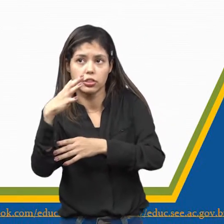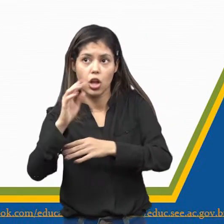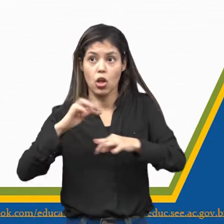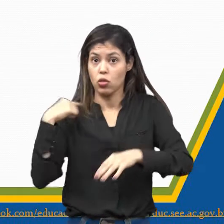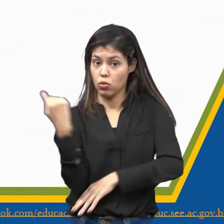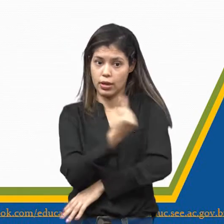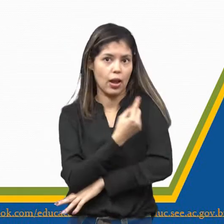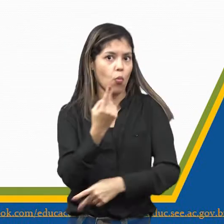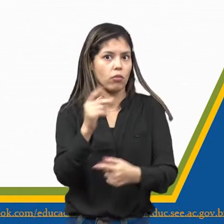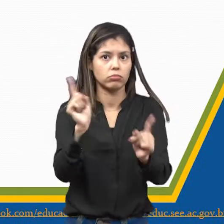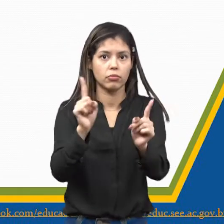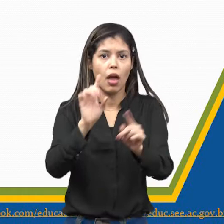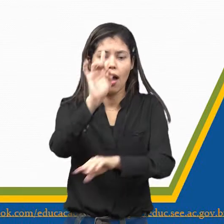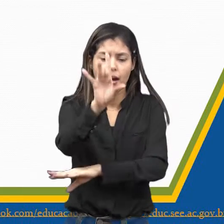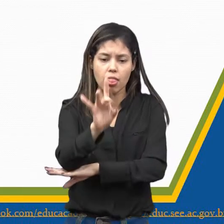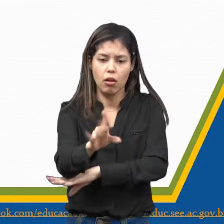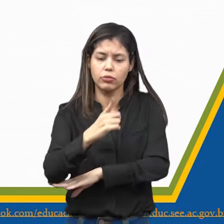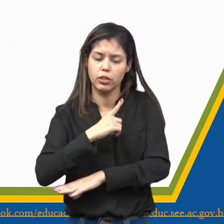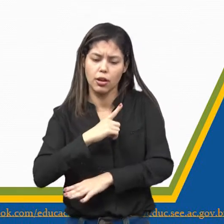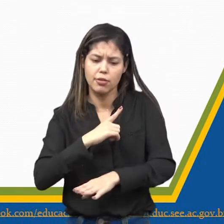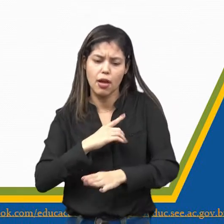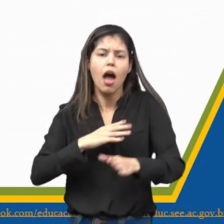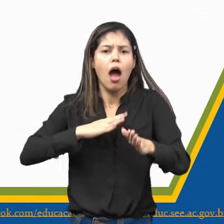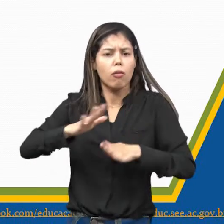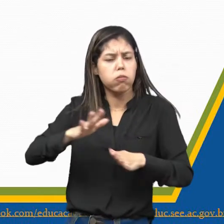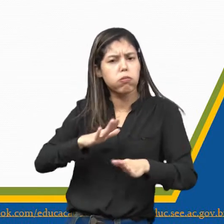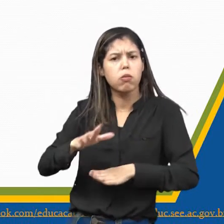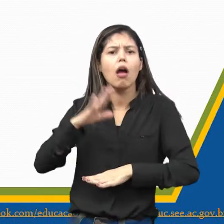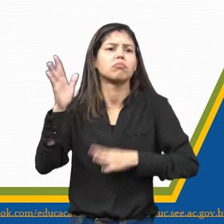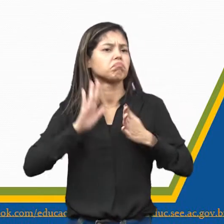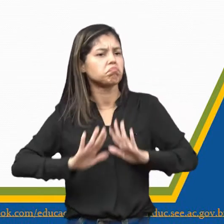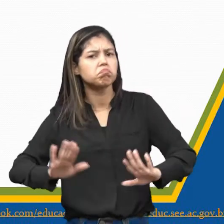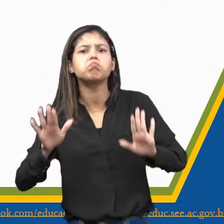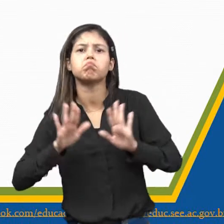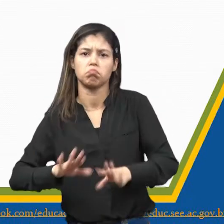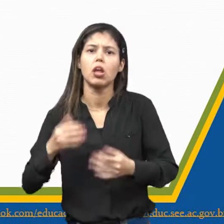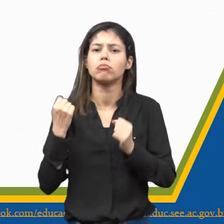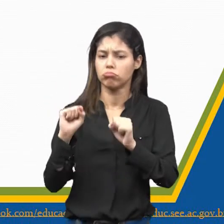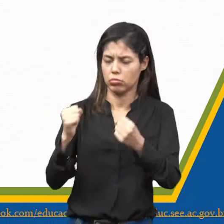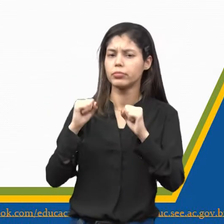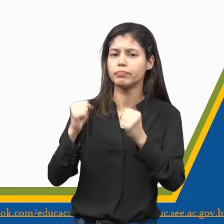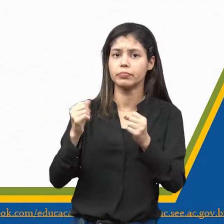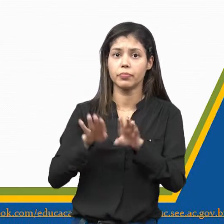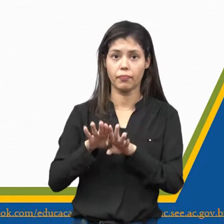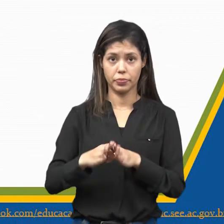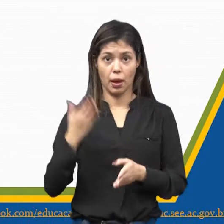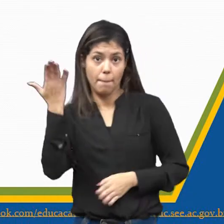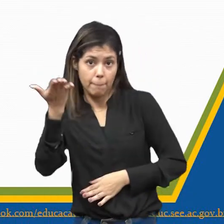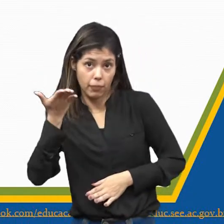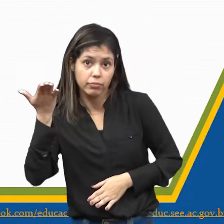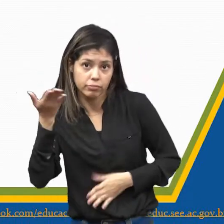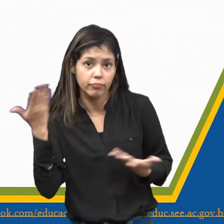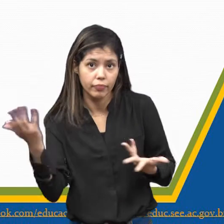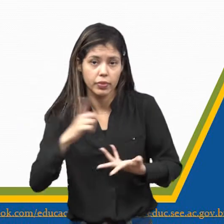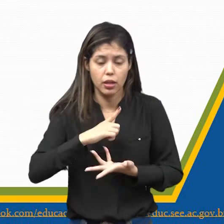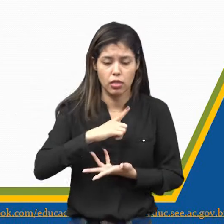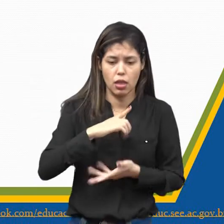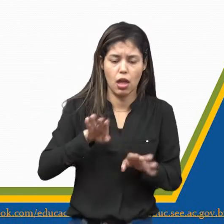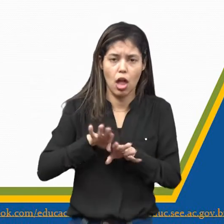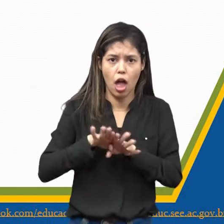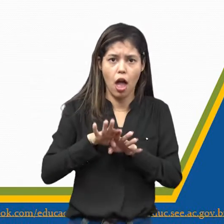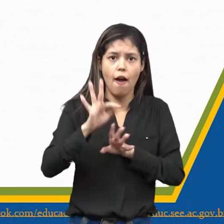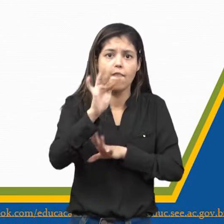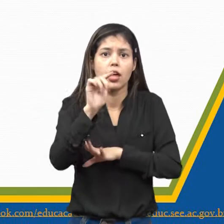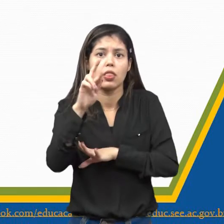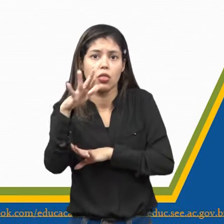todos iguais, cada um tem o seu jeito e velocidade de se adaptar aos estímulos do treinamento. Basicamente, são os fatores hereditários